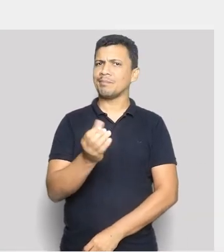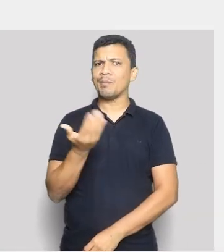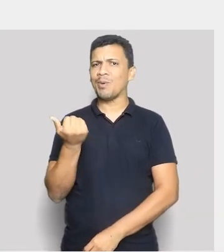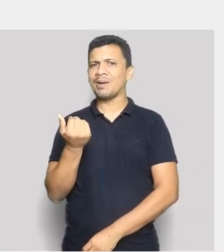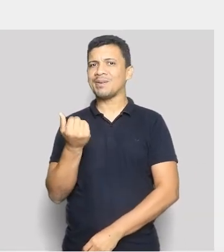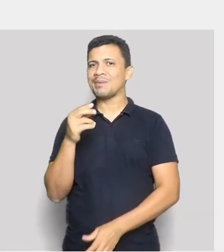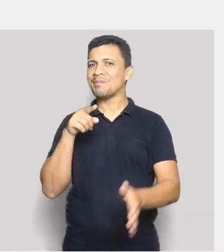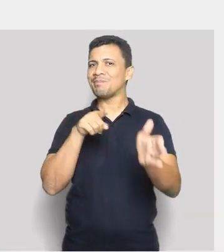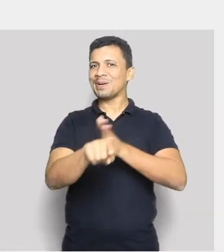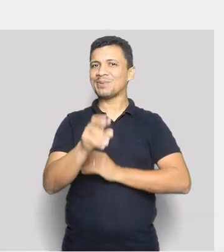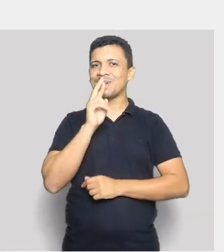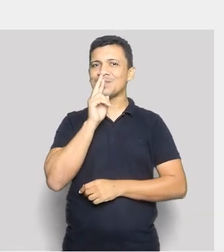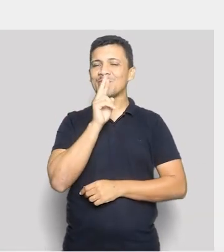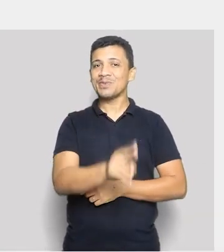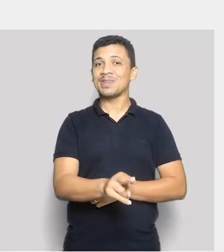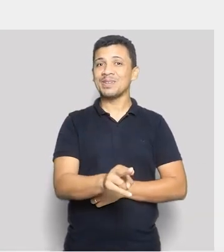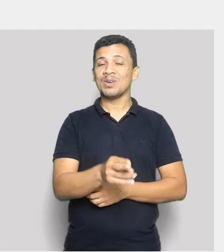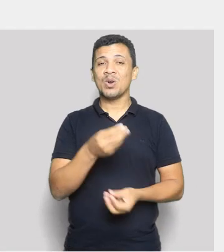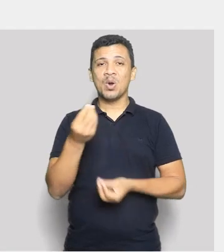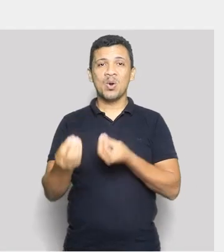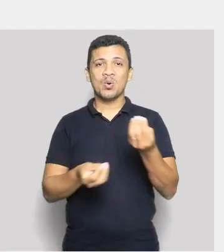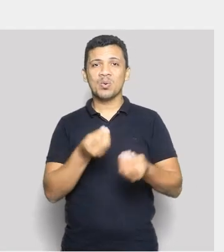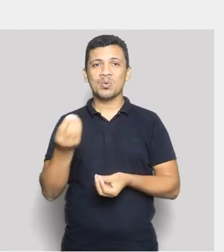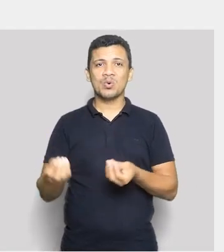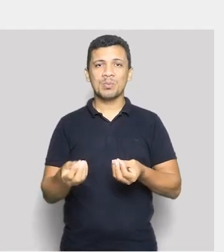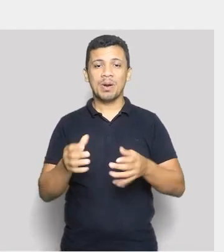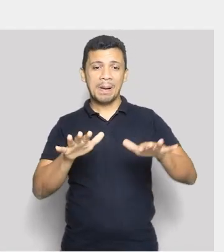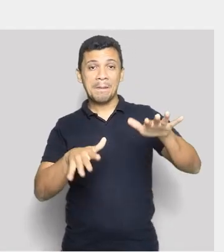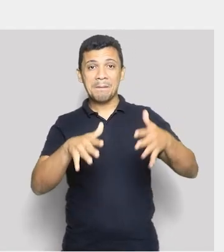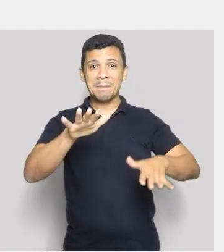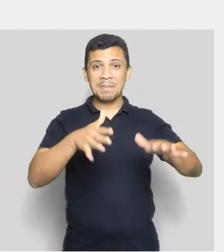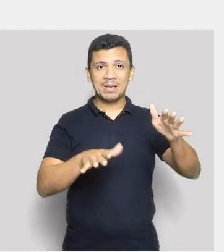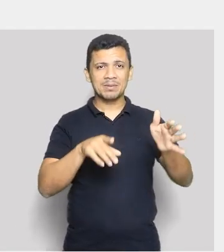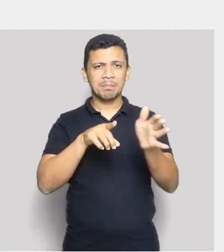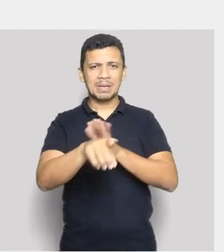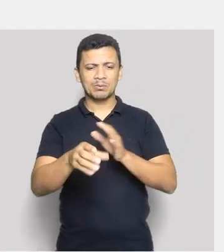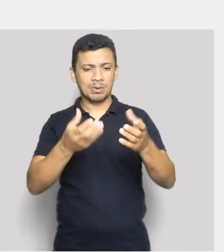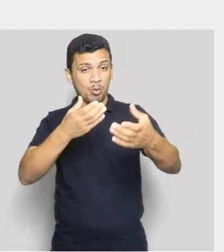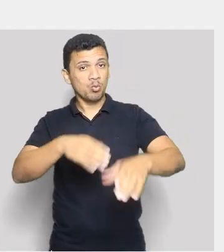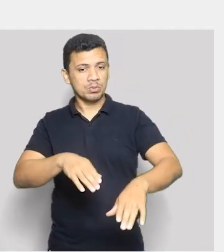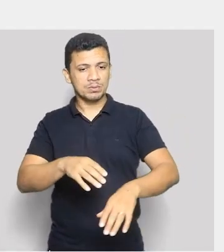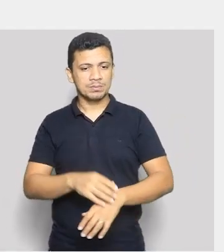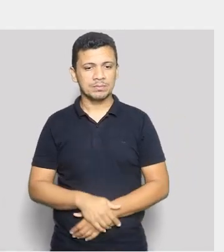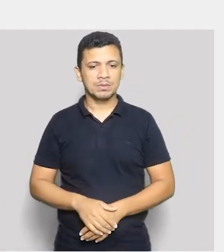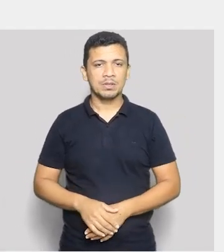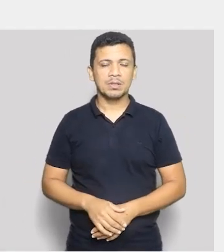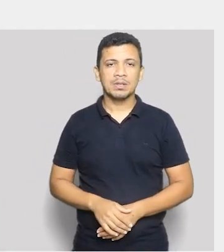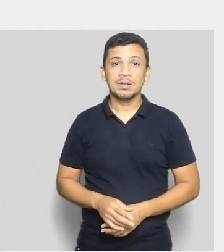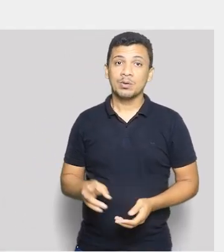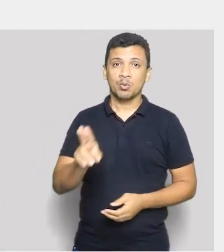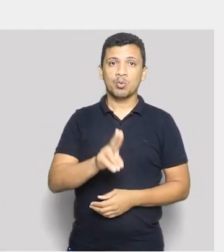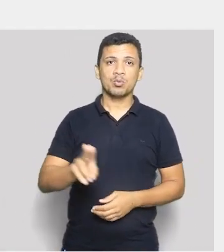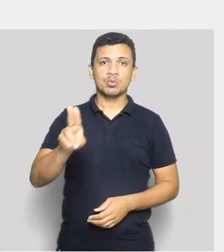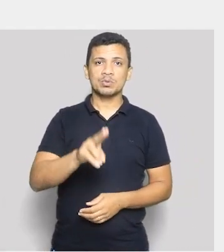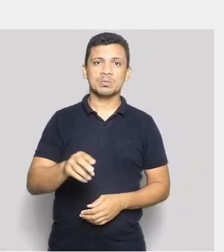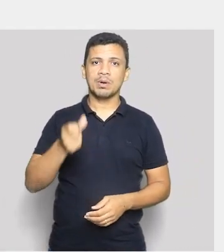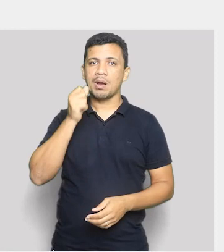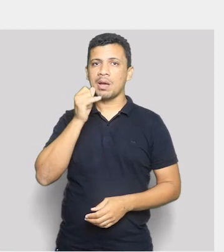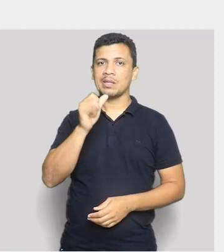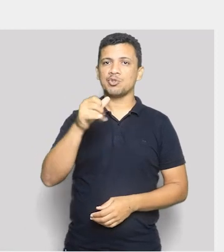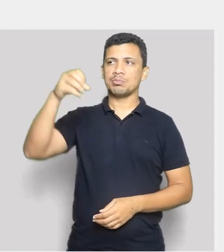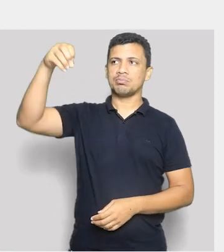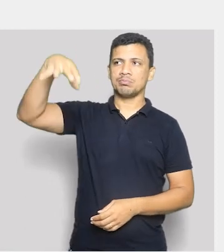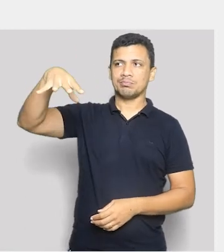as questões. Vamos ver como essa questão de média pode cair nos concursos, né? Consumo de energia elétrica nos